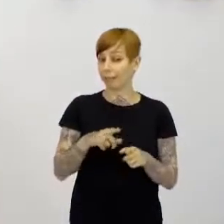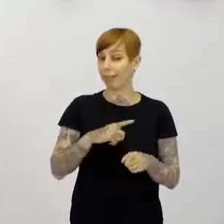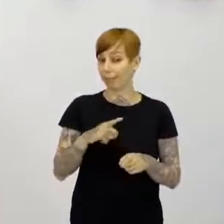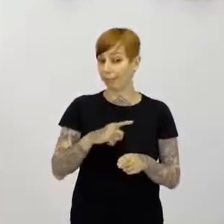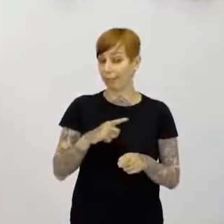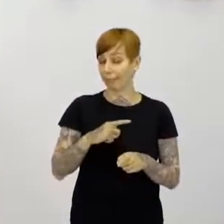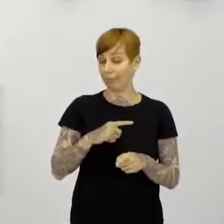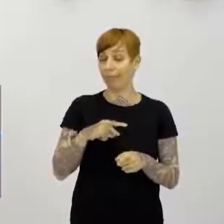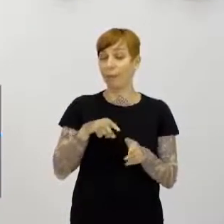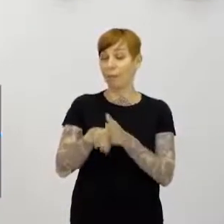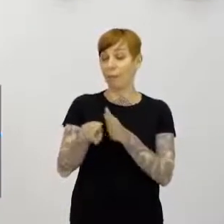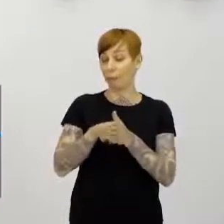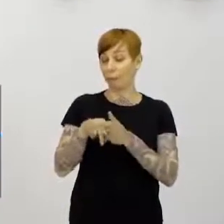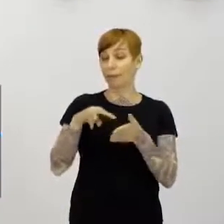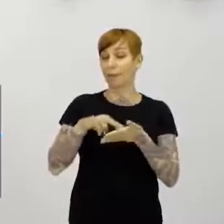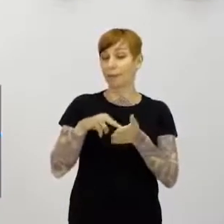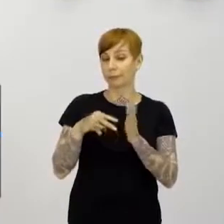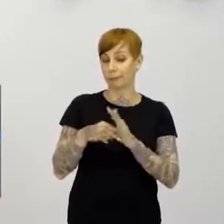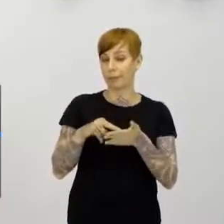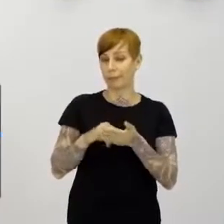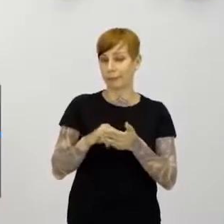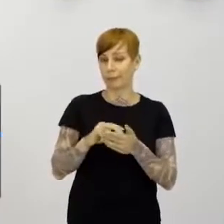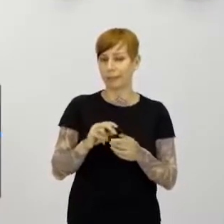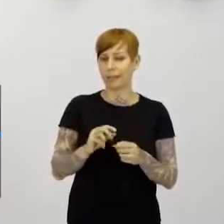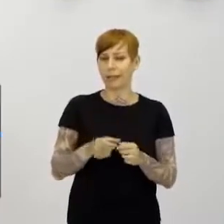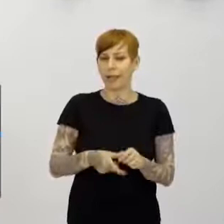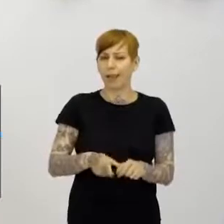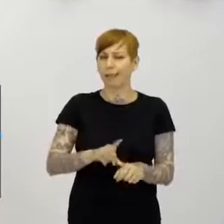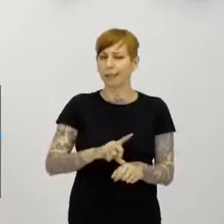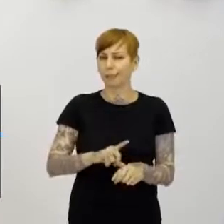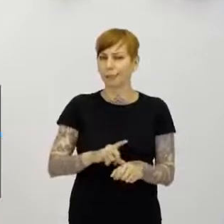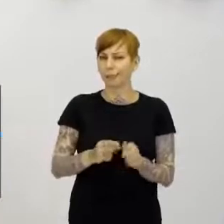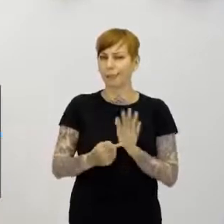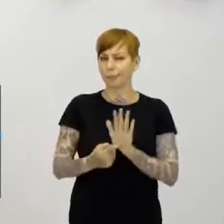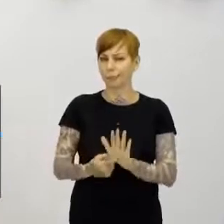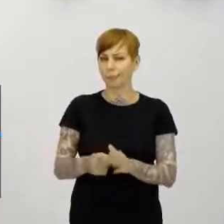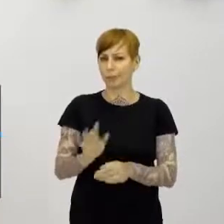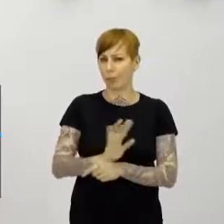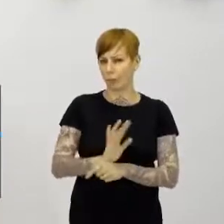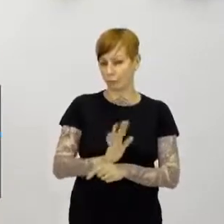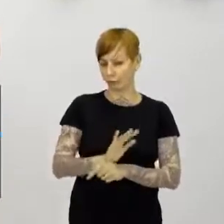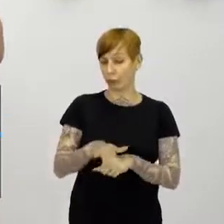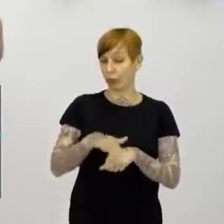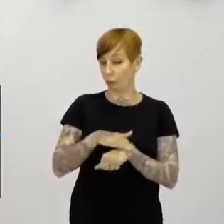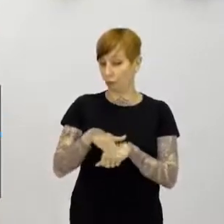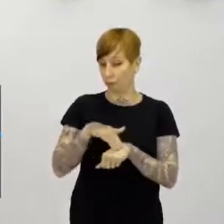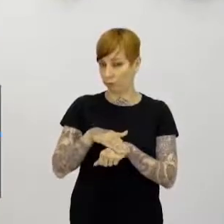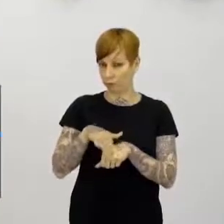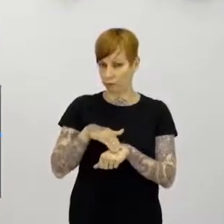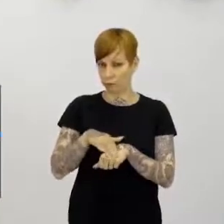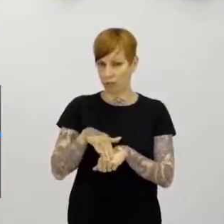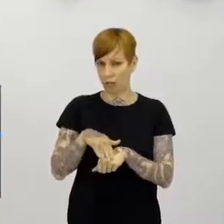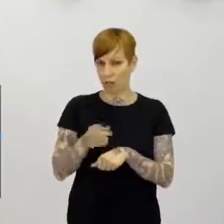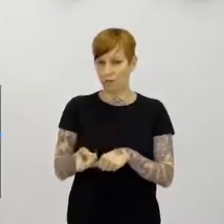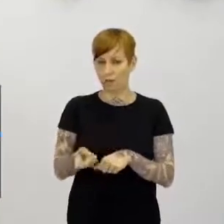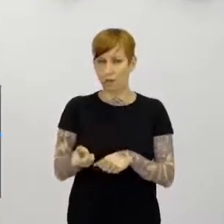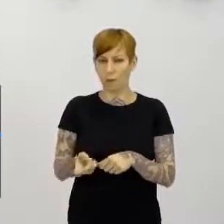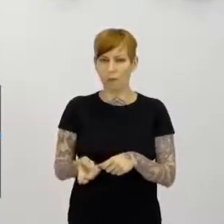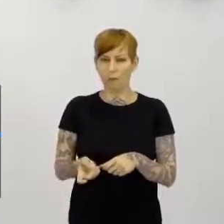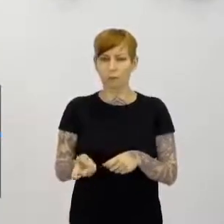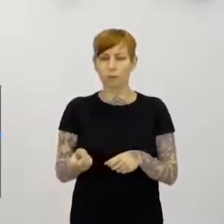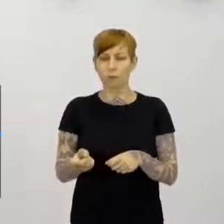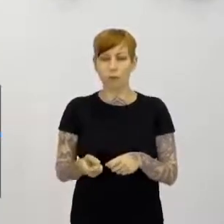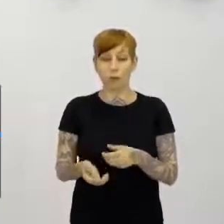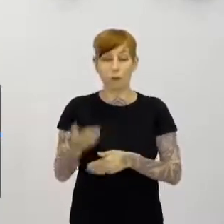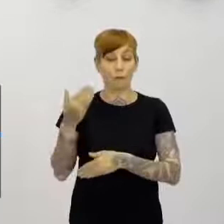ali, e eu já passo para vocês. Antes de passar o vídeo, eu vou conversar assim com vocês, olha só, vamos voltar um pouquinho, porque